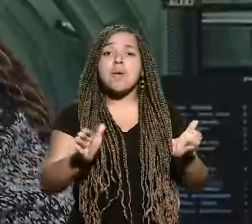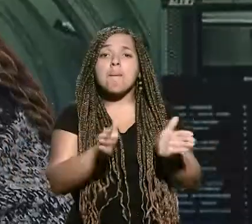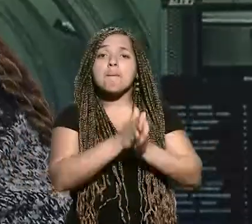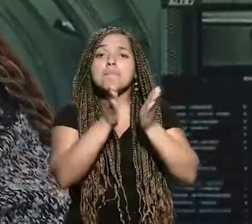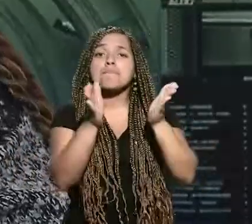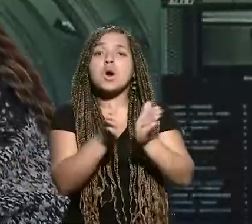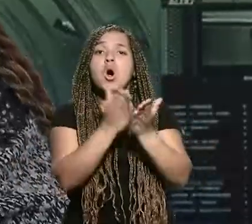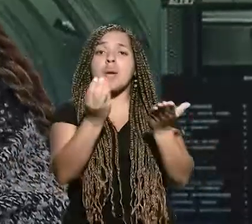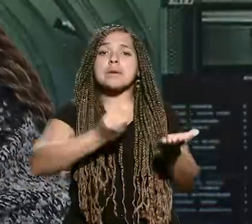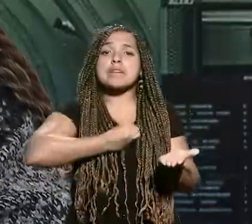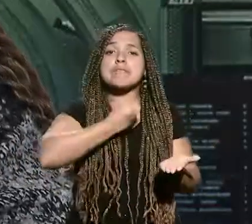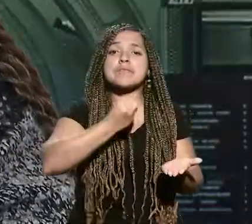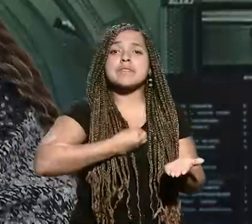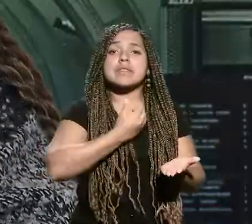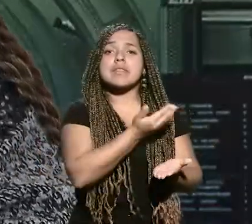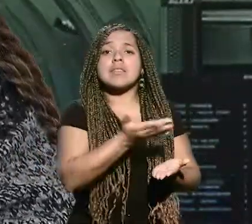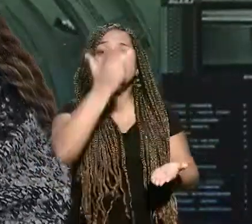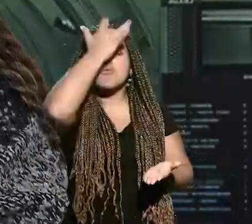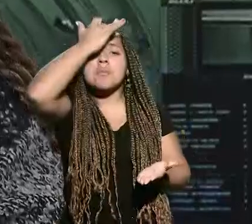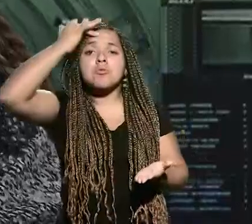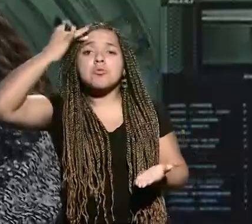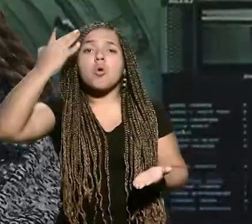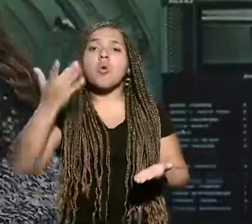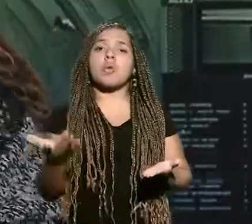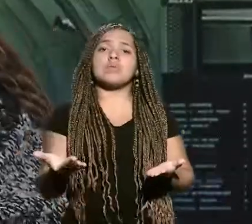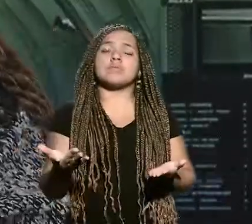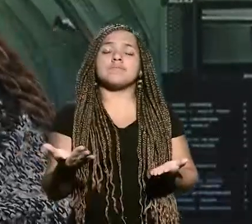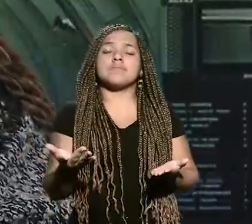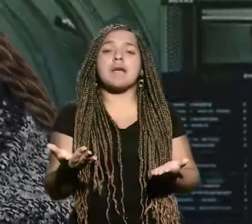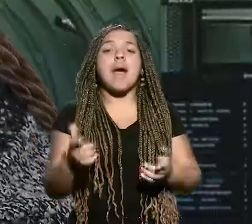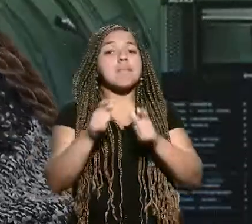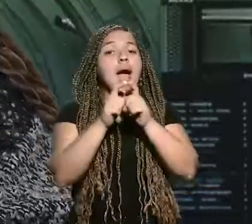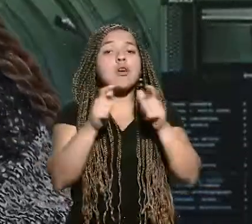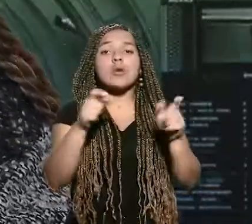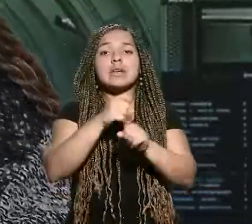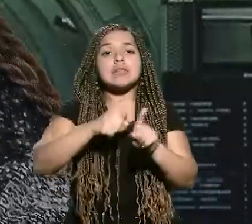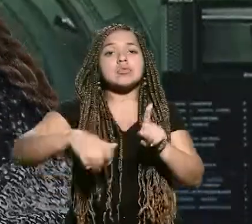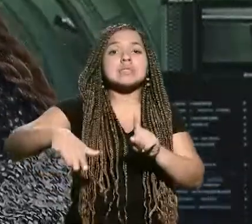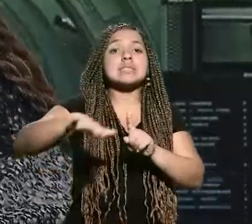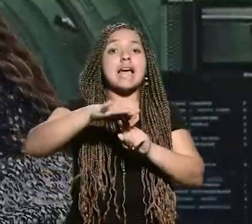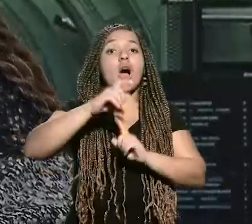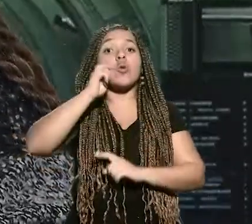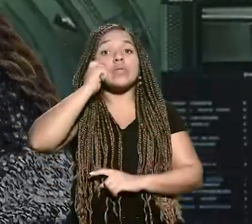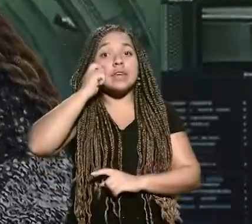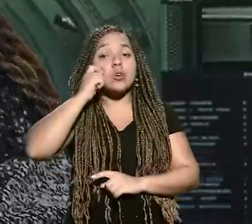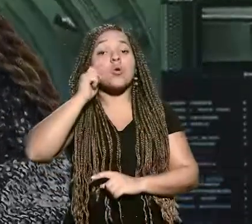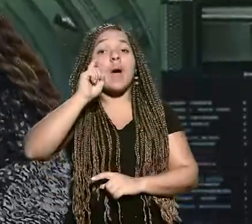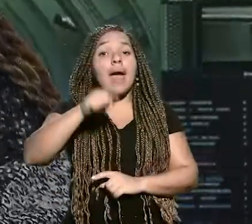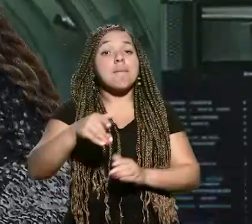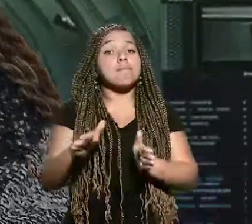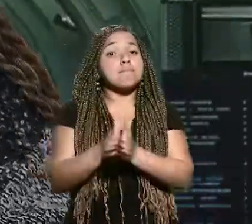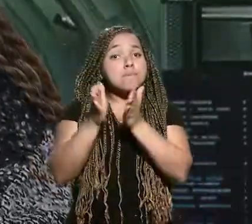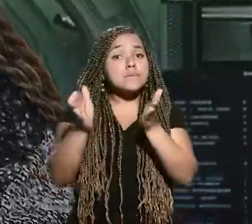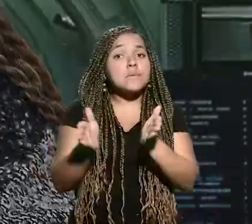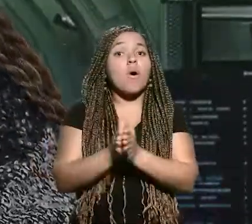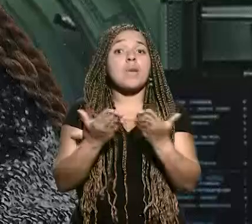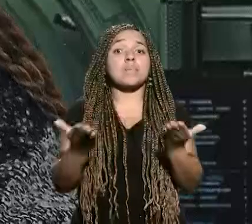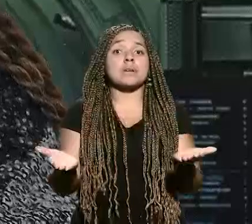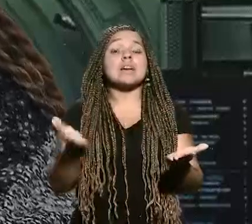não é alvo de racismo. E a gente vive num momento do país em que todos os avanços nas